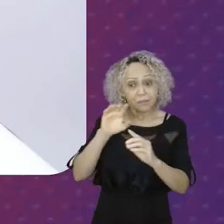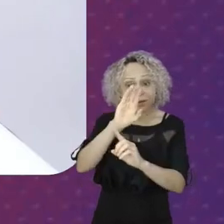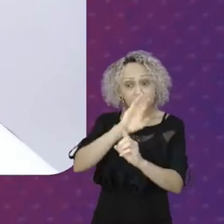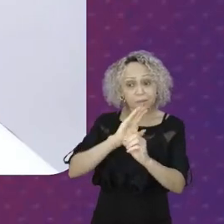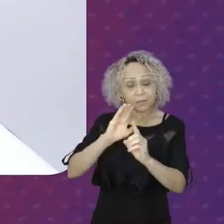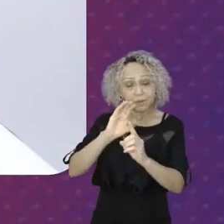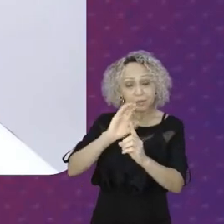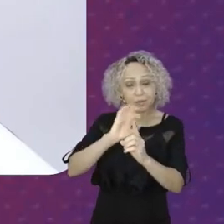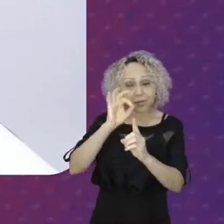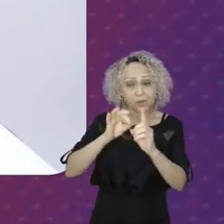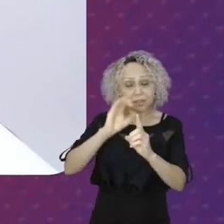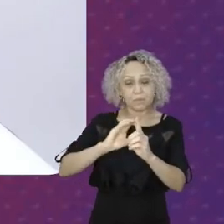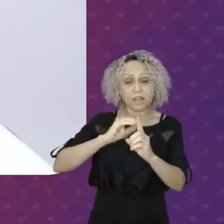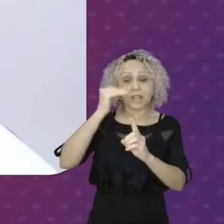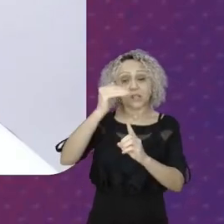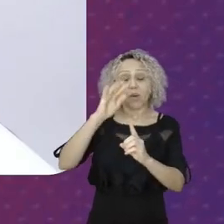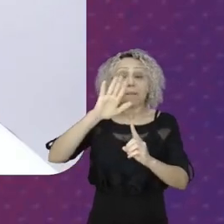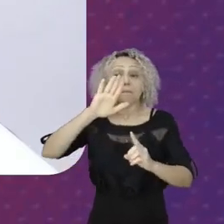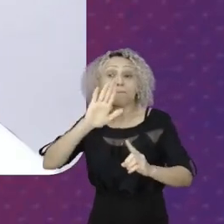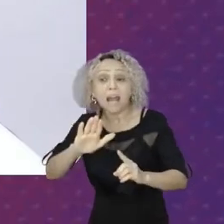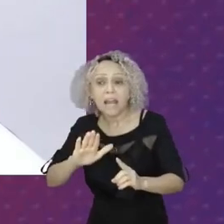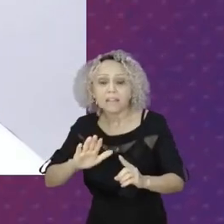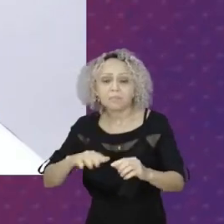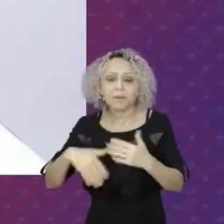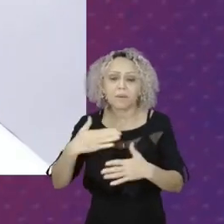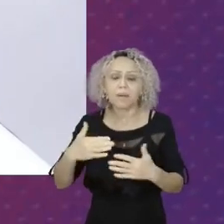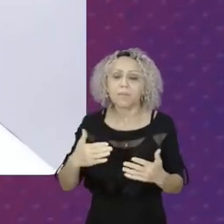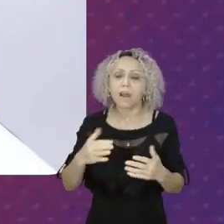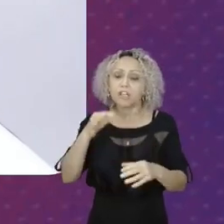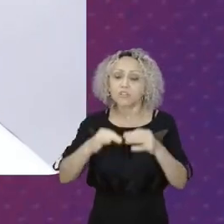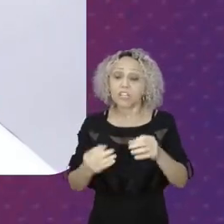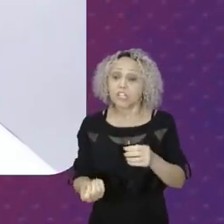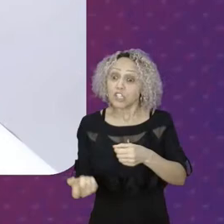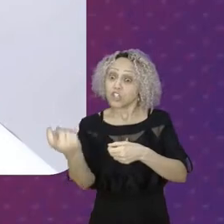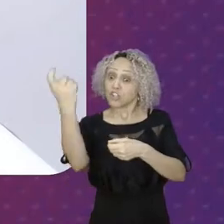com isso. Porque não vai haver